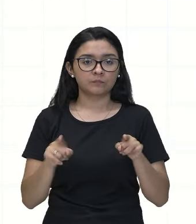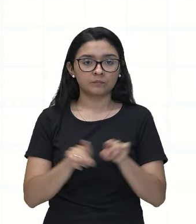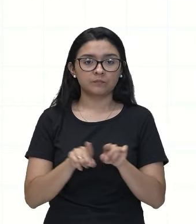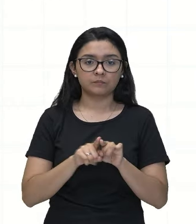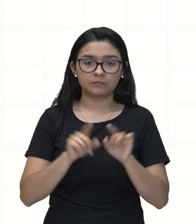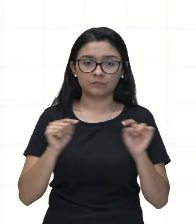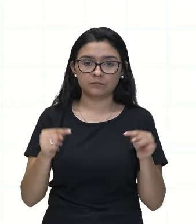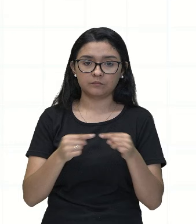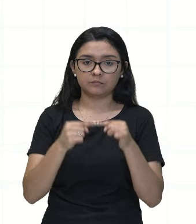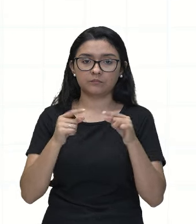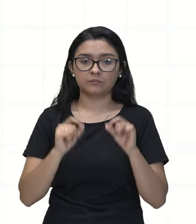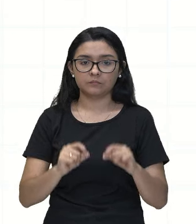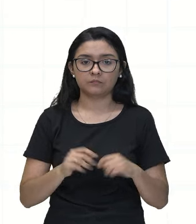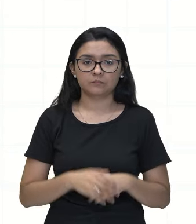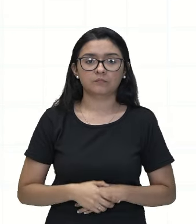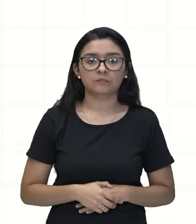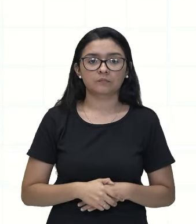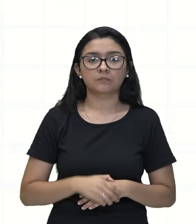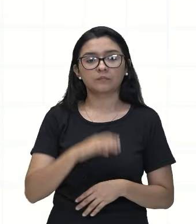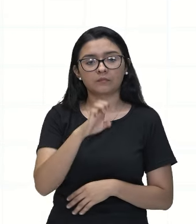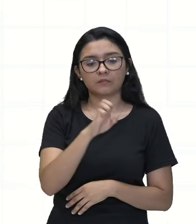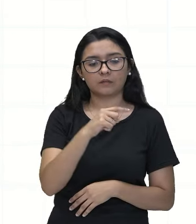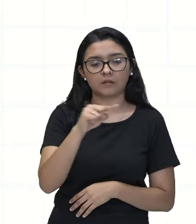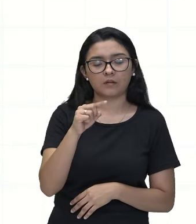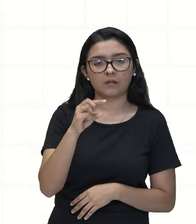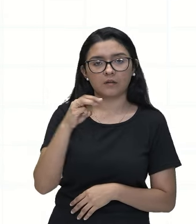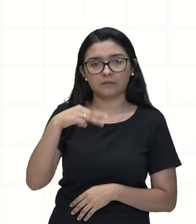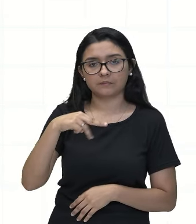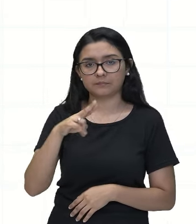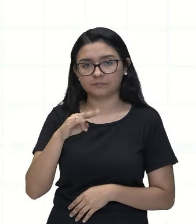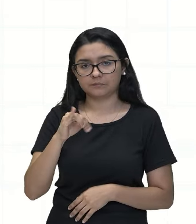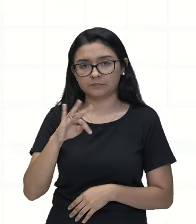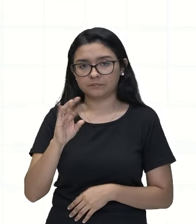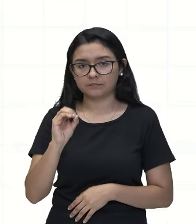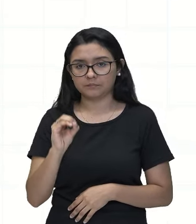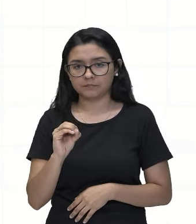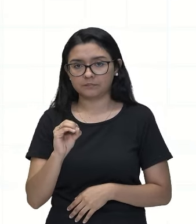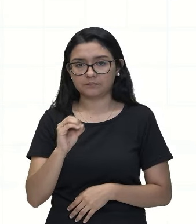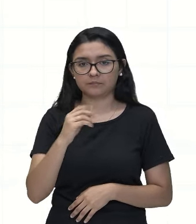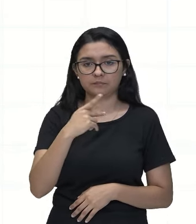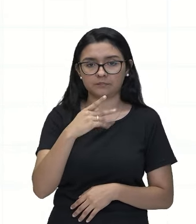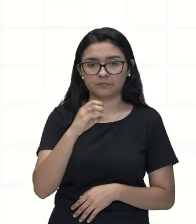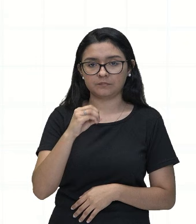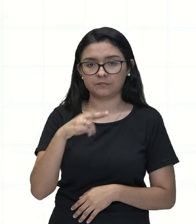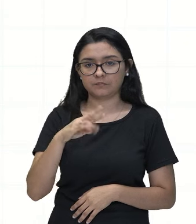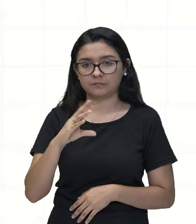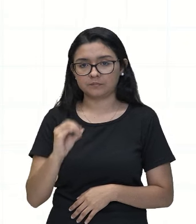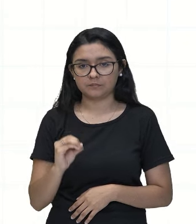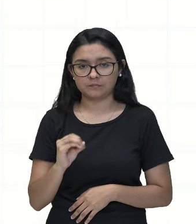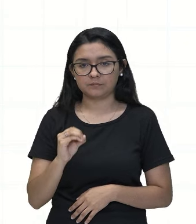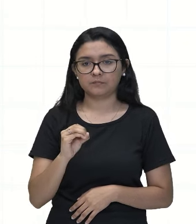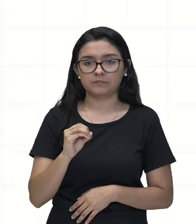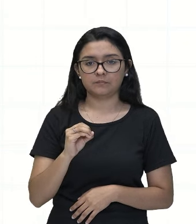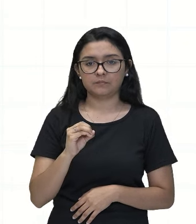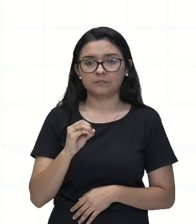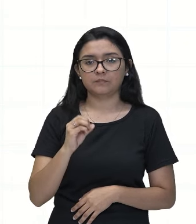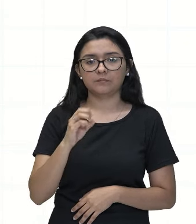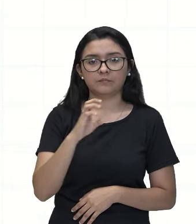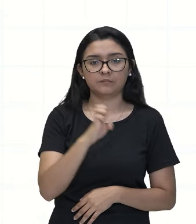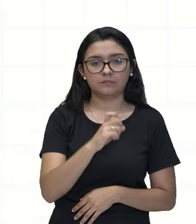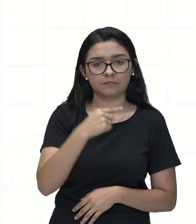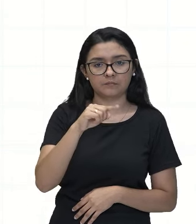expressões é muito é pouco é mais de é tanto é